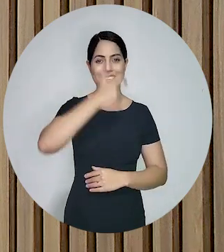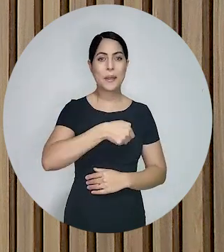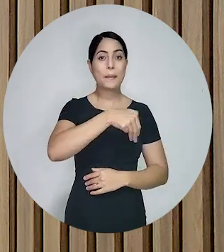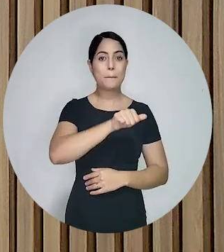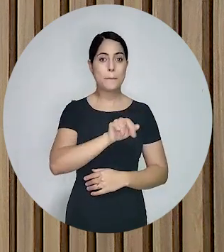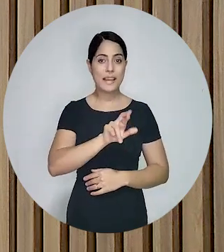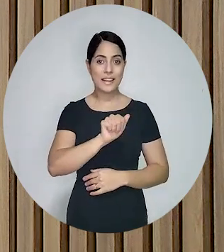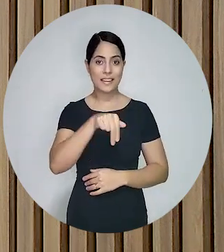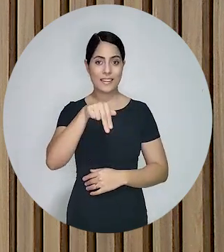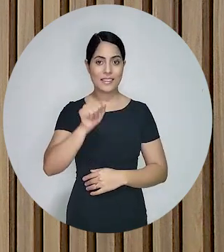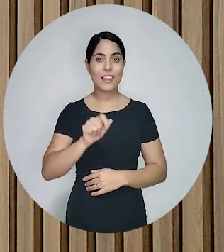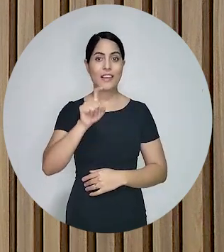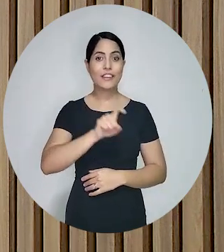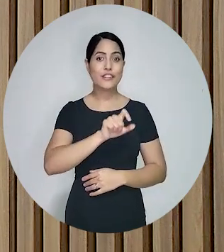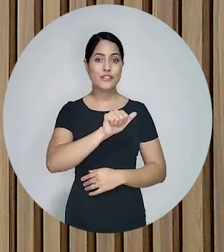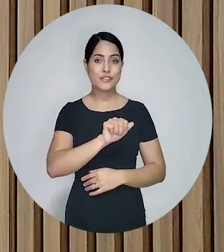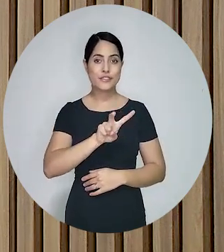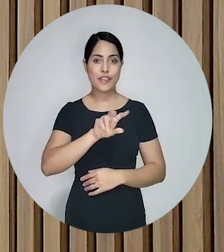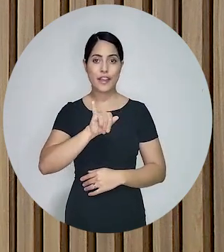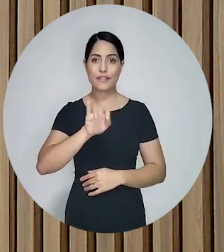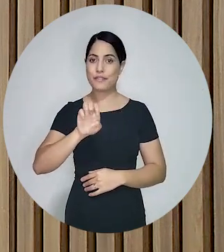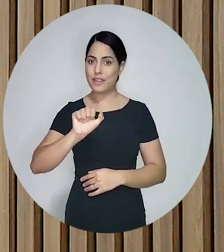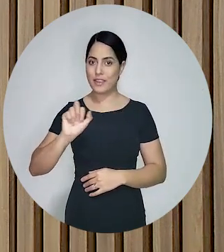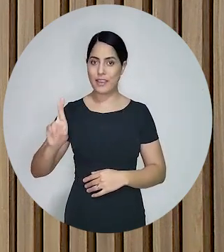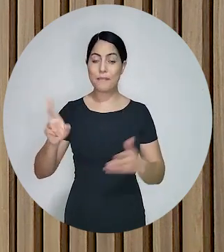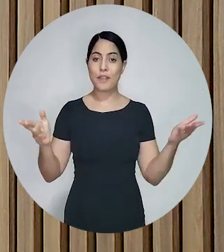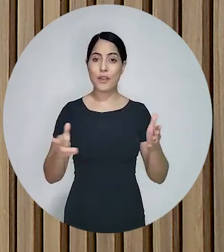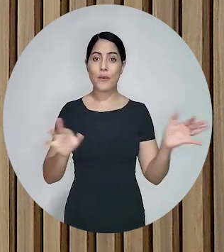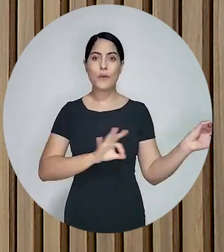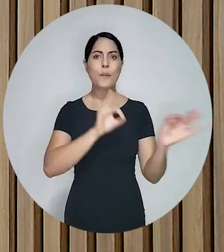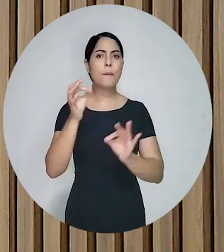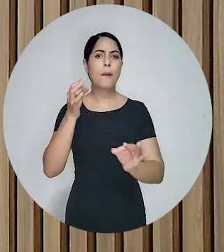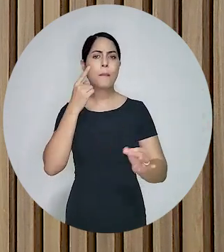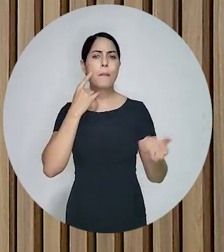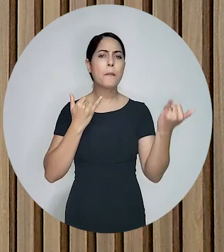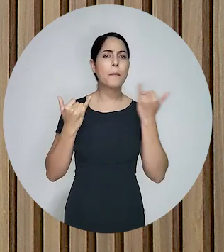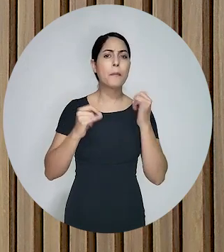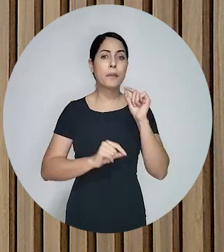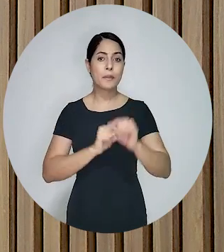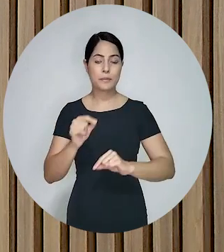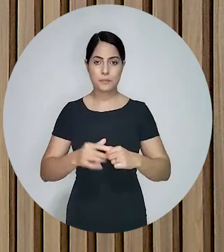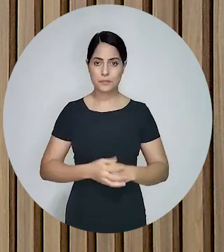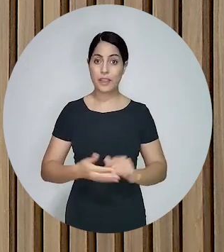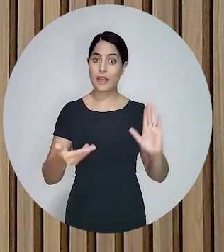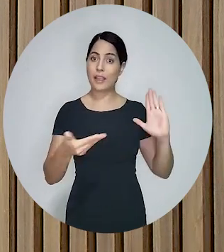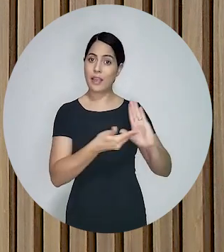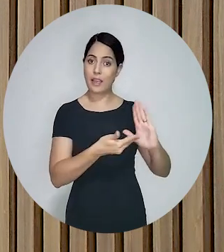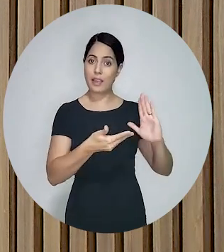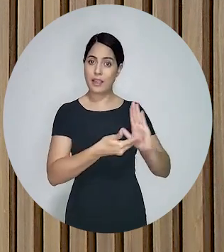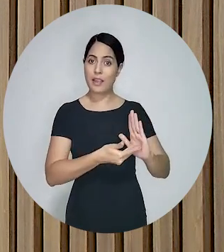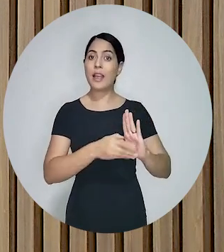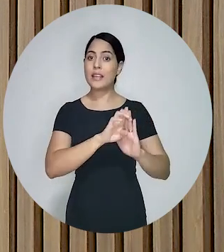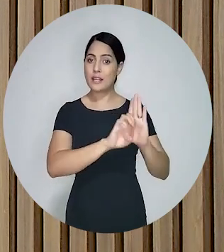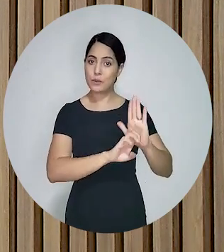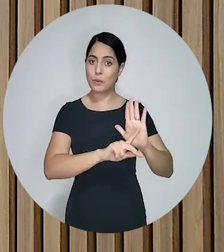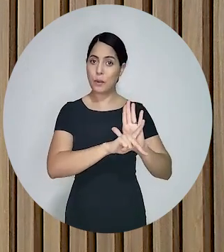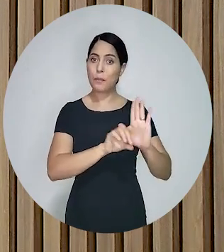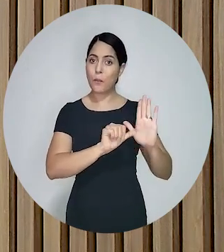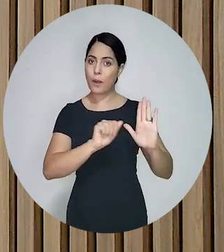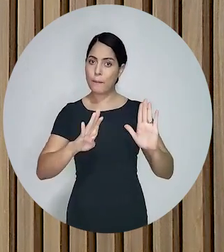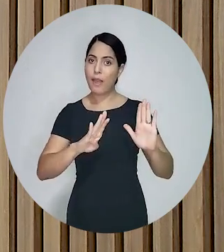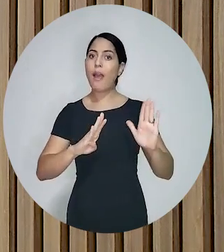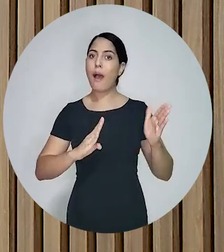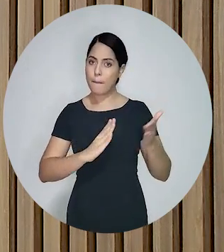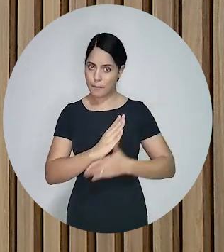Olá, eu sou a Mariana Xavier e no programa de hoje você vai ver. Câmara dos Deputados aprova projeto de lei que atualiza o Estatuto